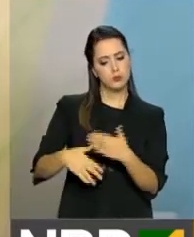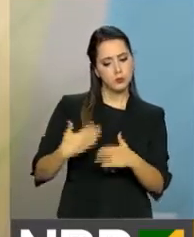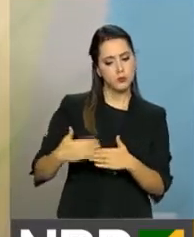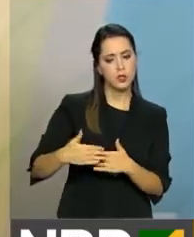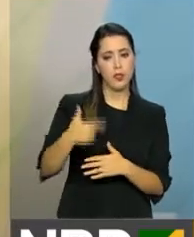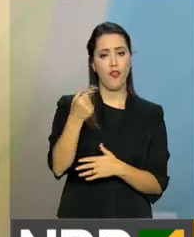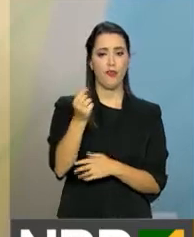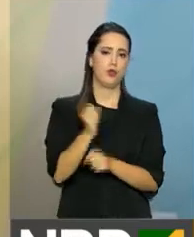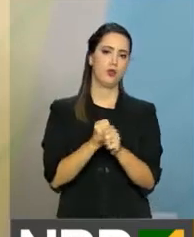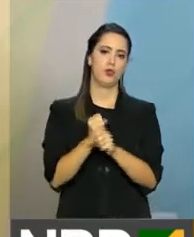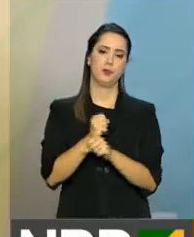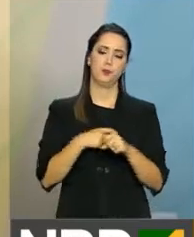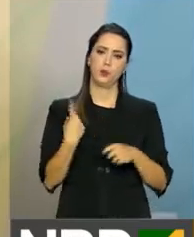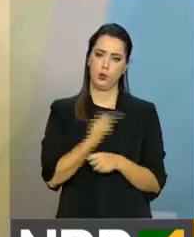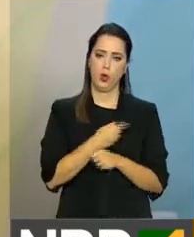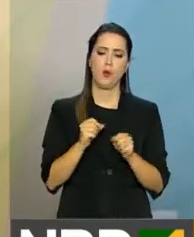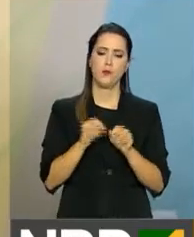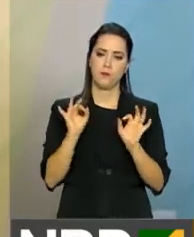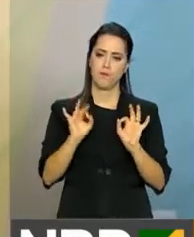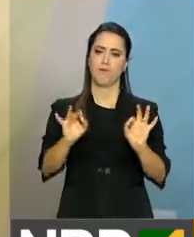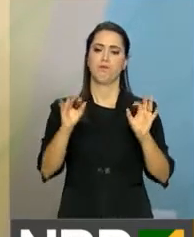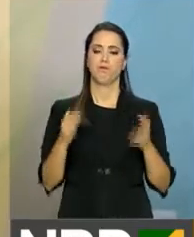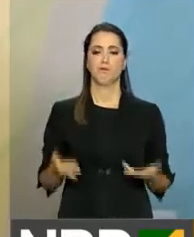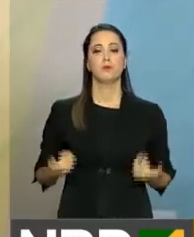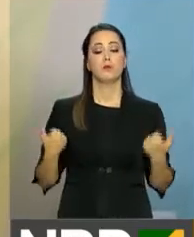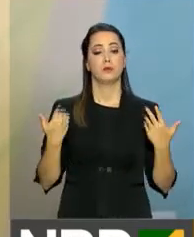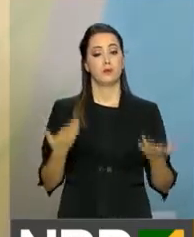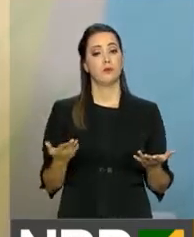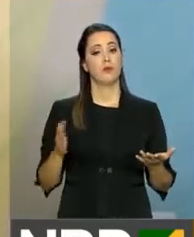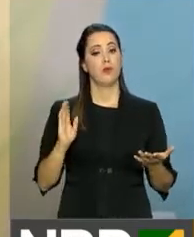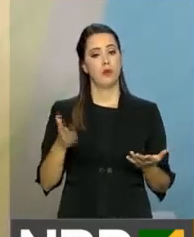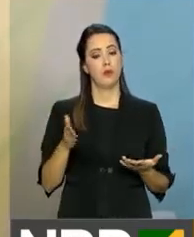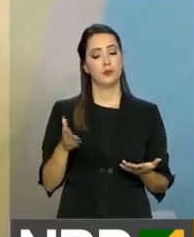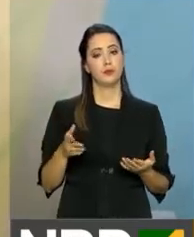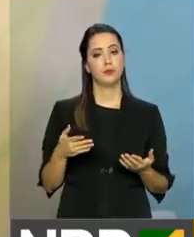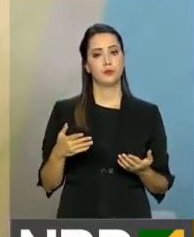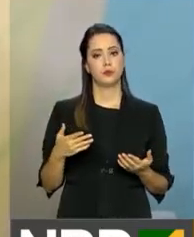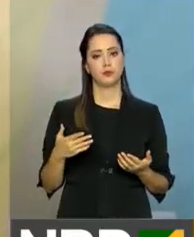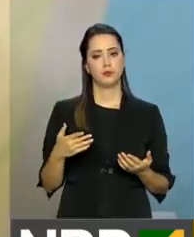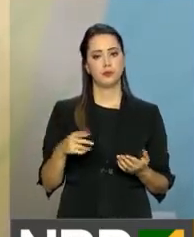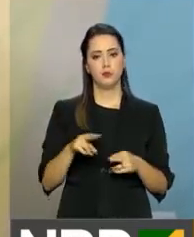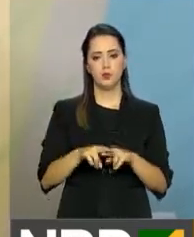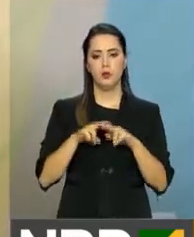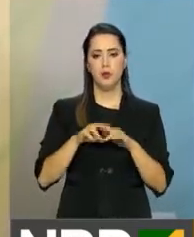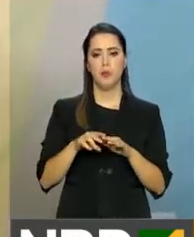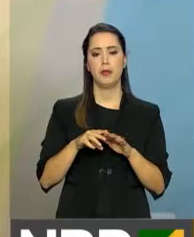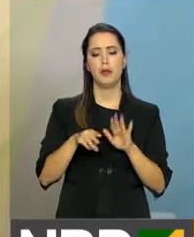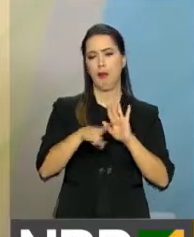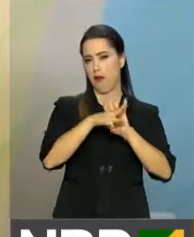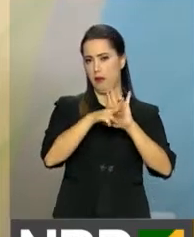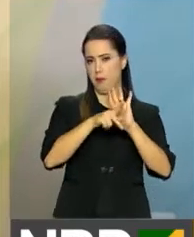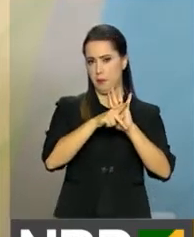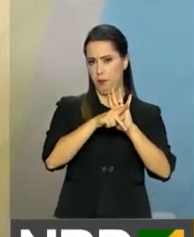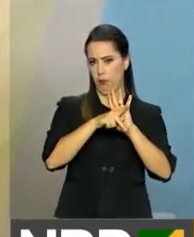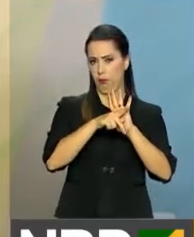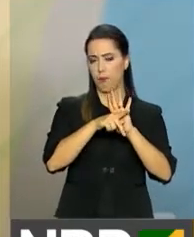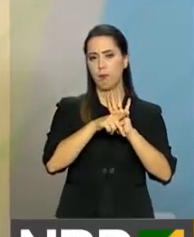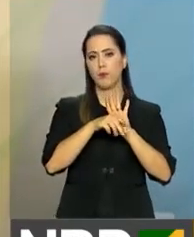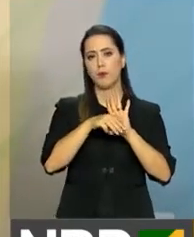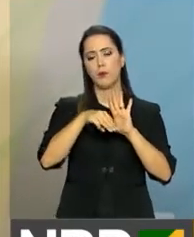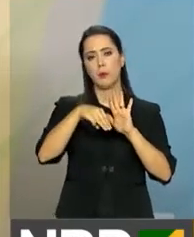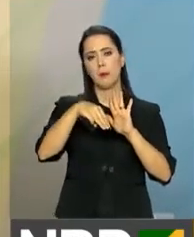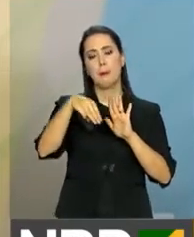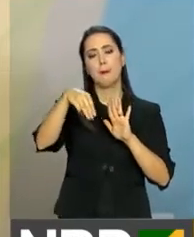desses 20 anos nós fizemos e até fizemos no caso por uma medida provisória porque ela já